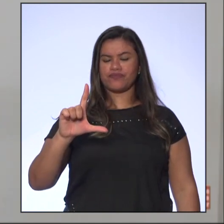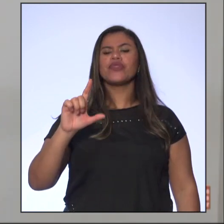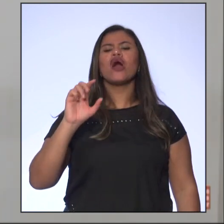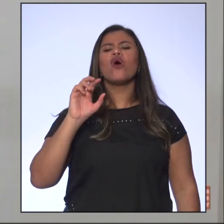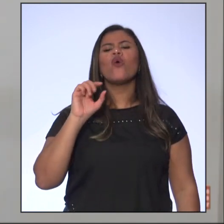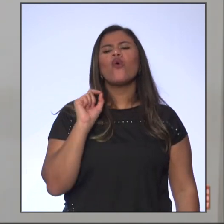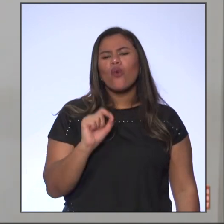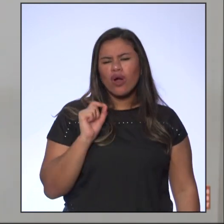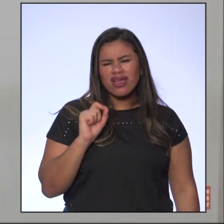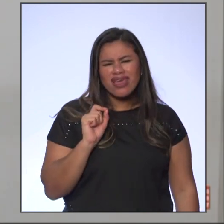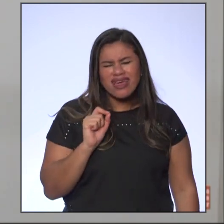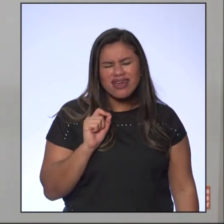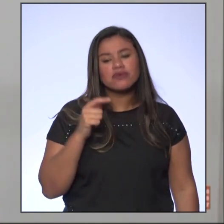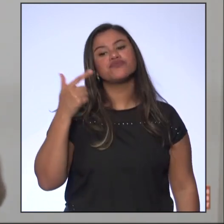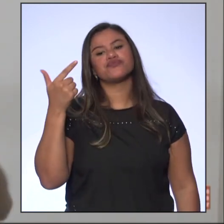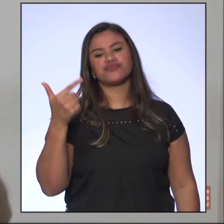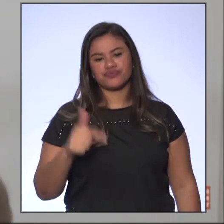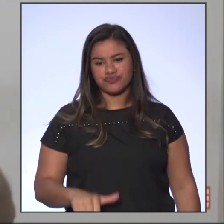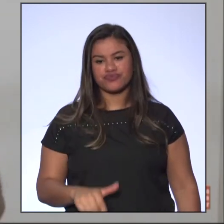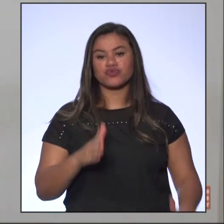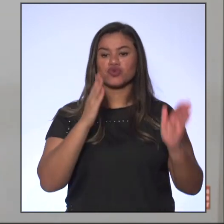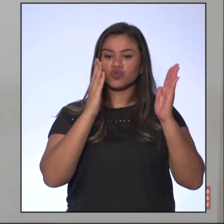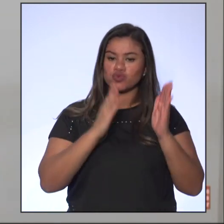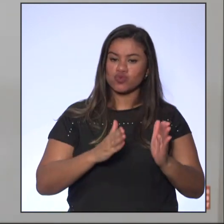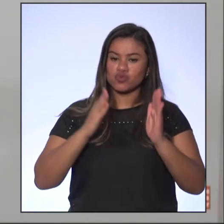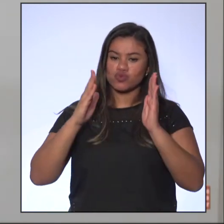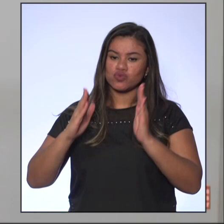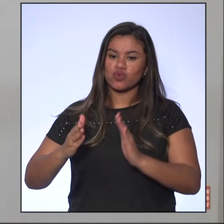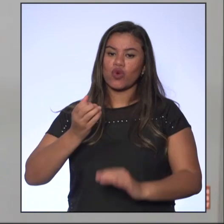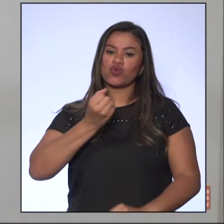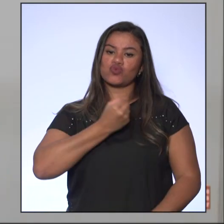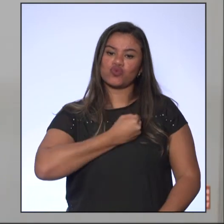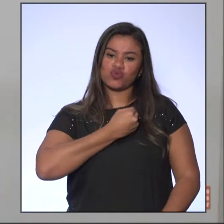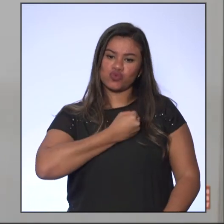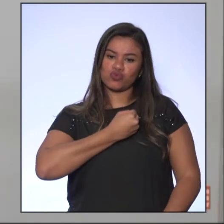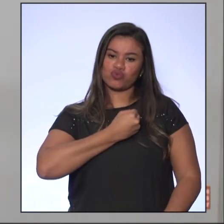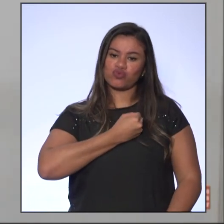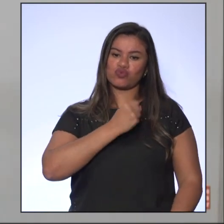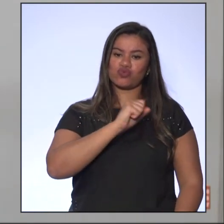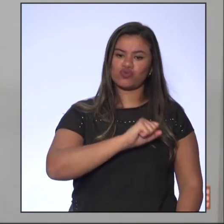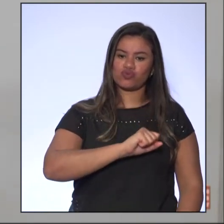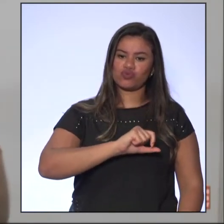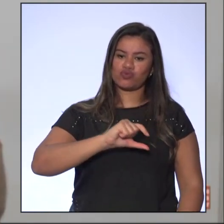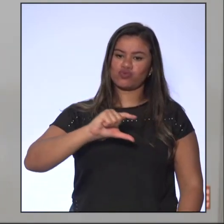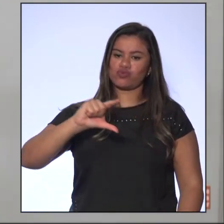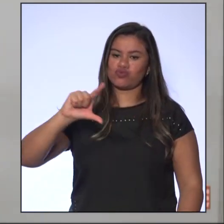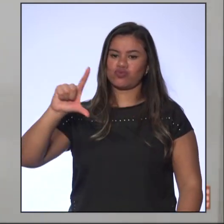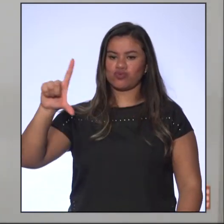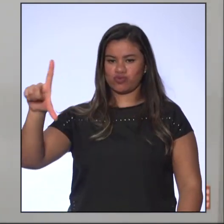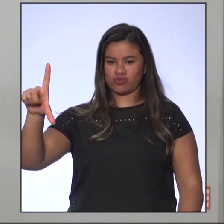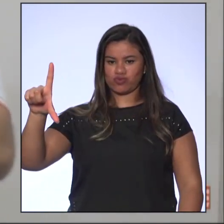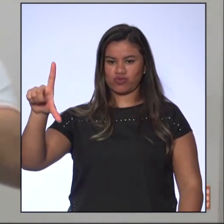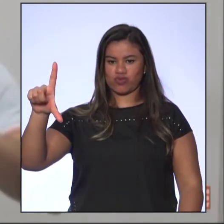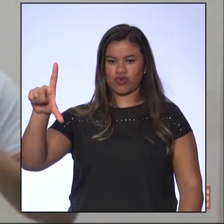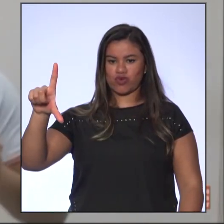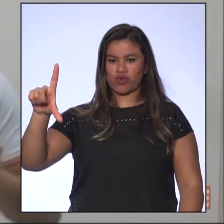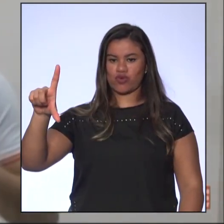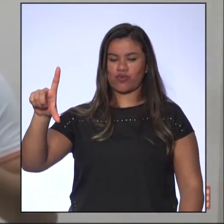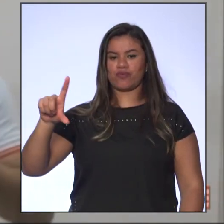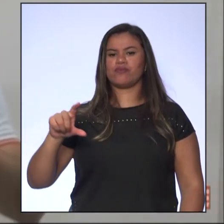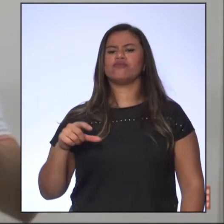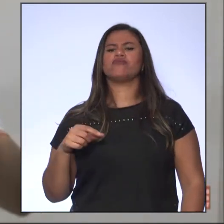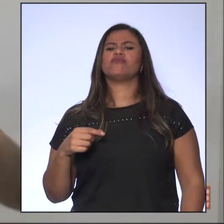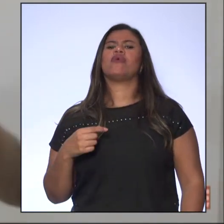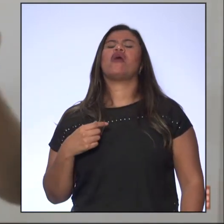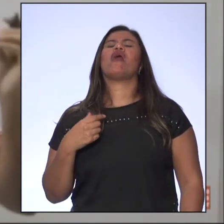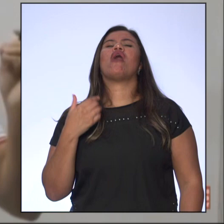rol. Olha, rol, organizar os números em ordem crescente. Organizar do menor para o maior.